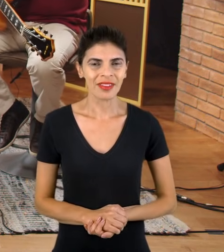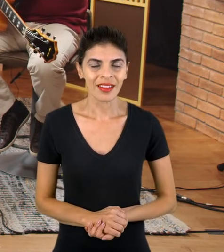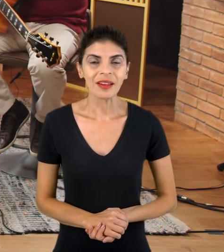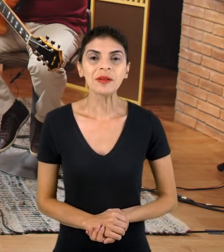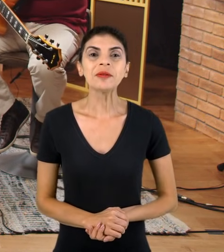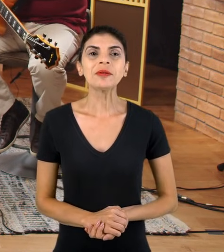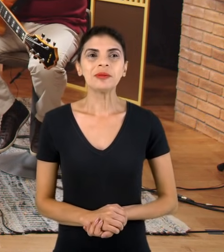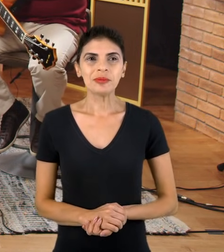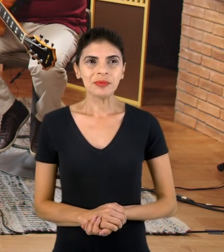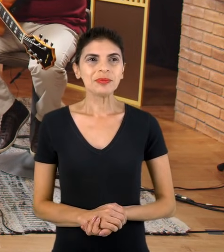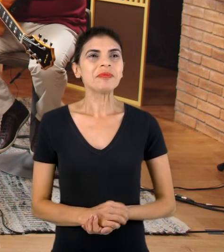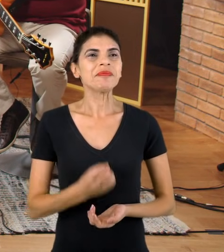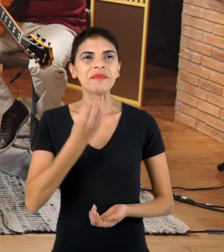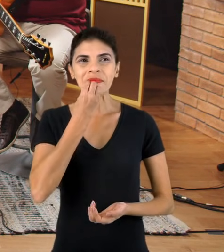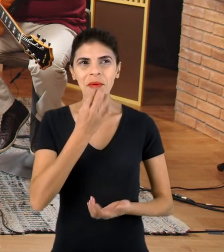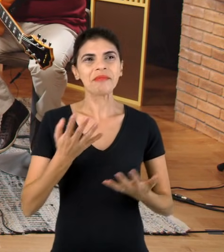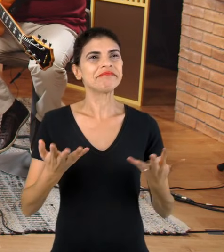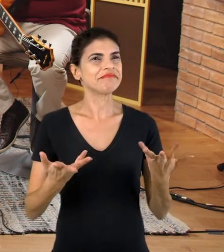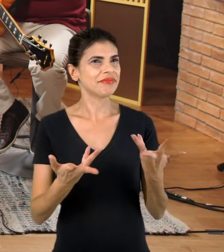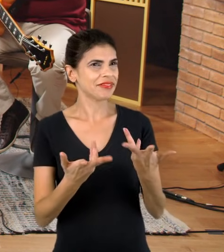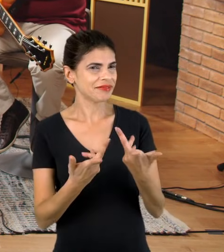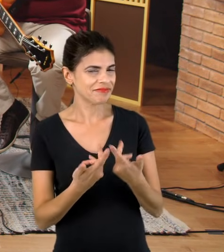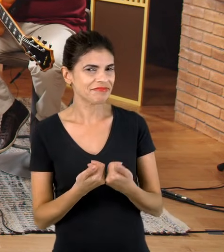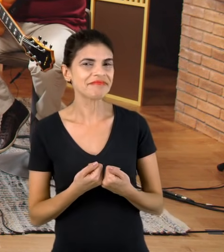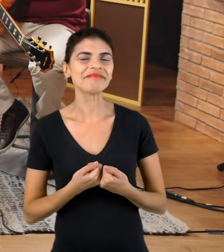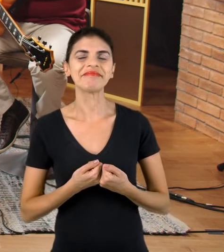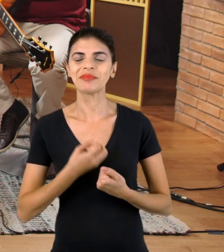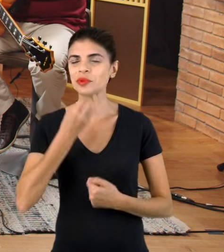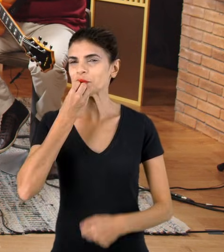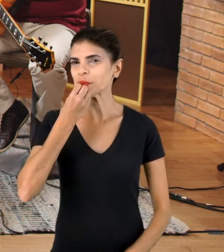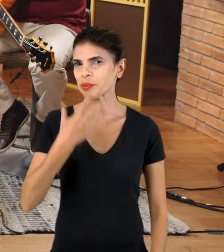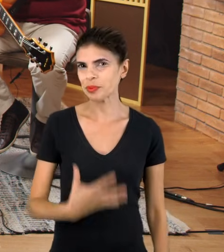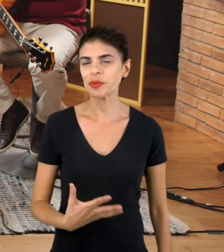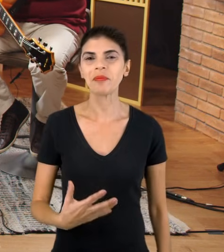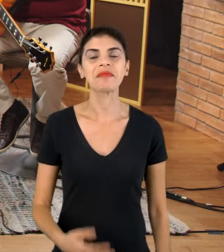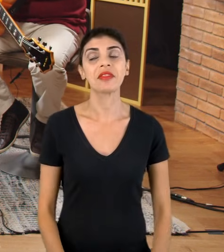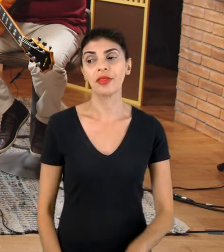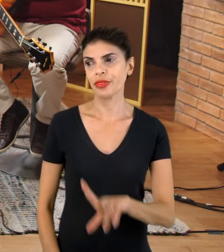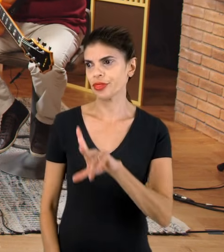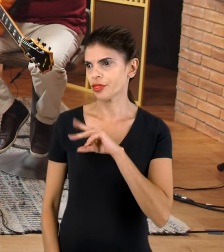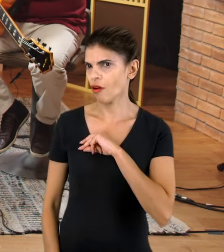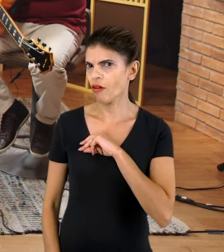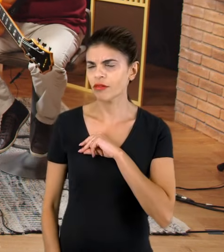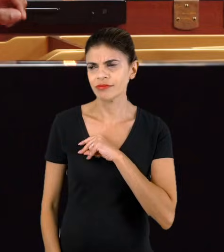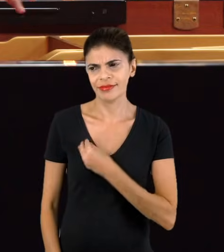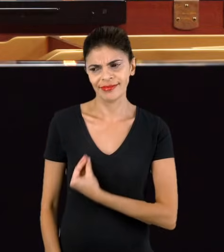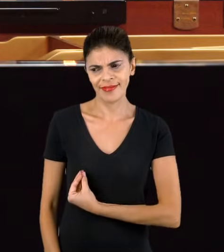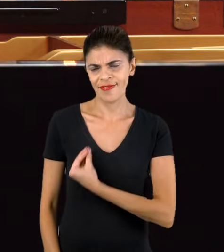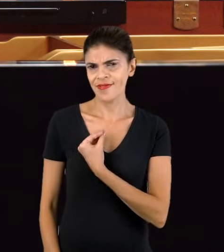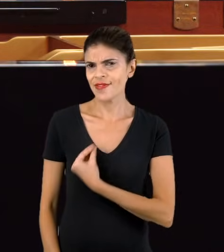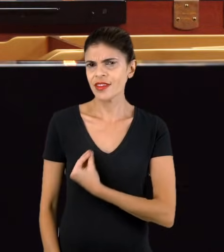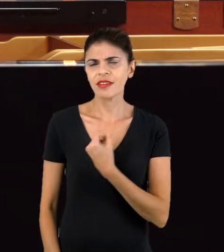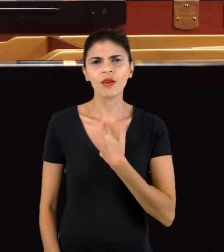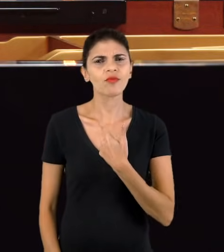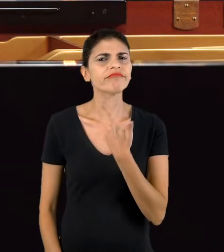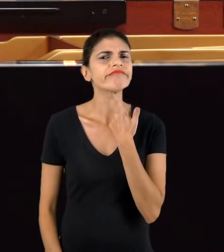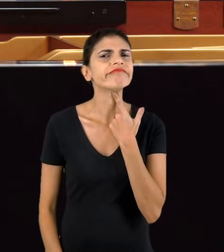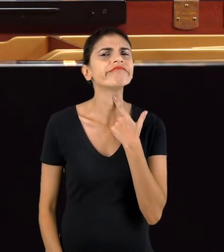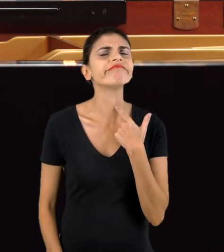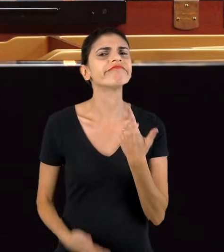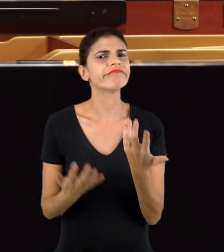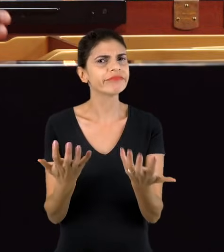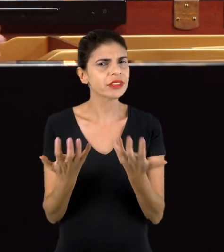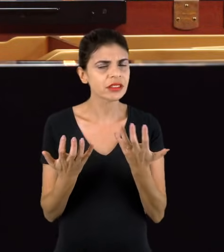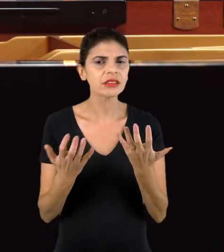E aí, cara, olha que delícia que é isso. É. Nossa, é bom demais. Nossa, é vida, né, Nelson? É vida. Eu queria,